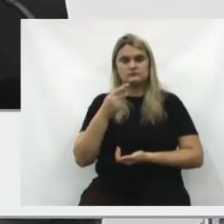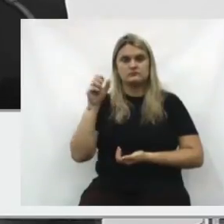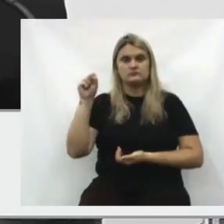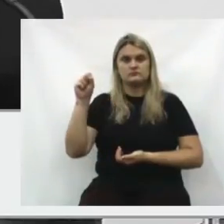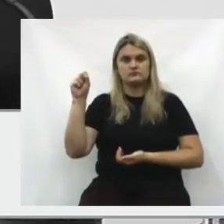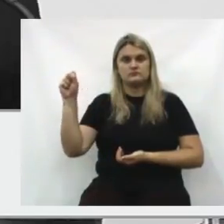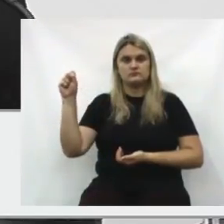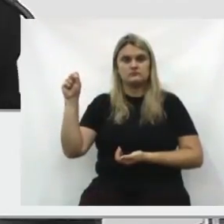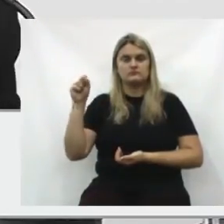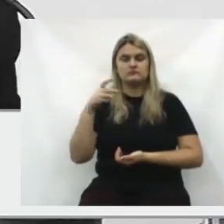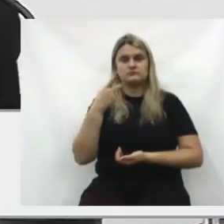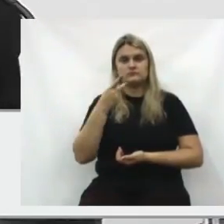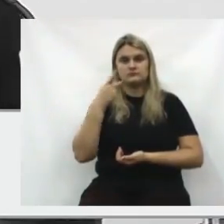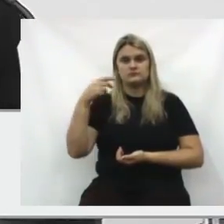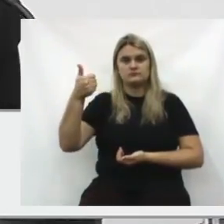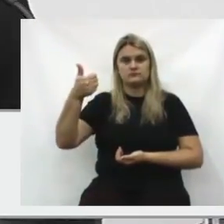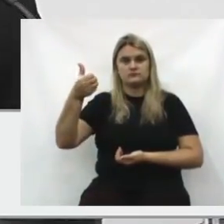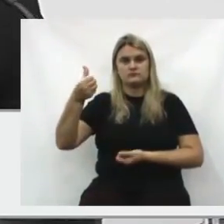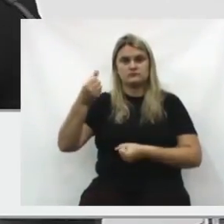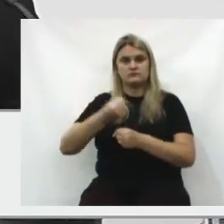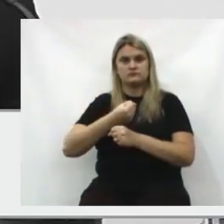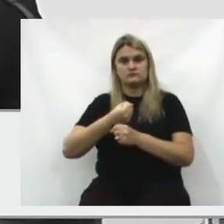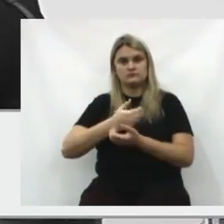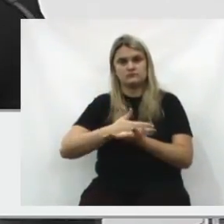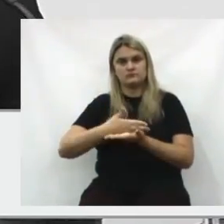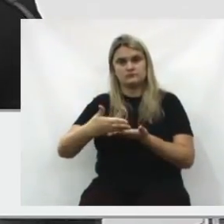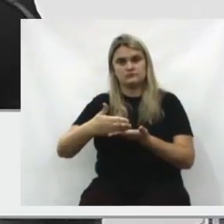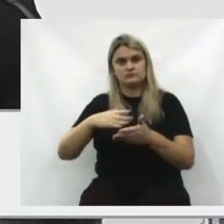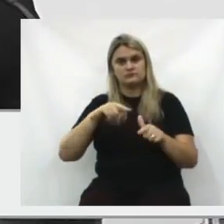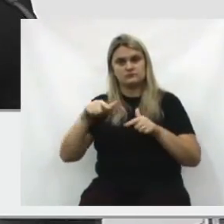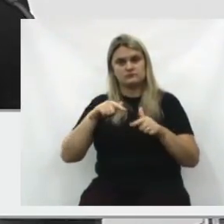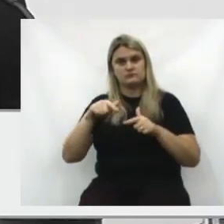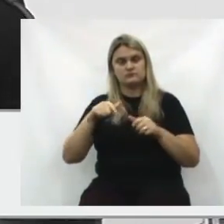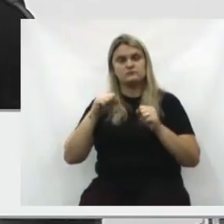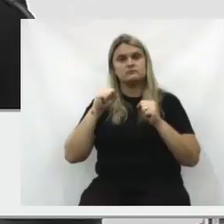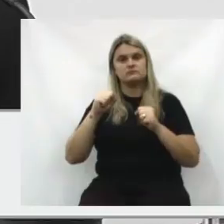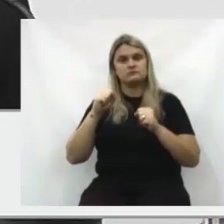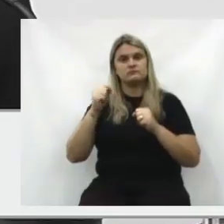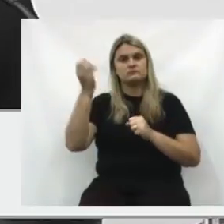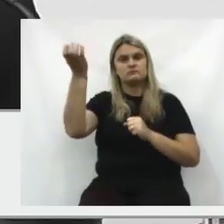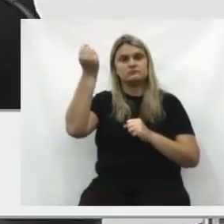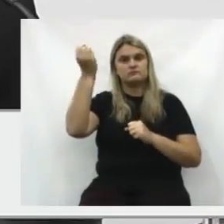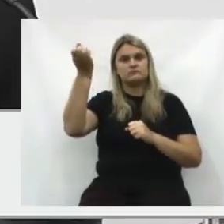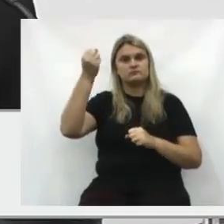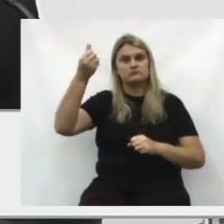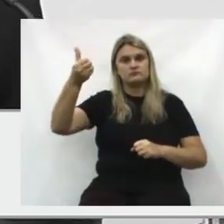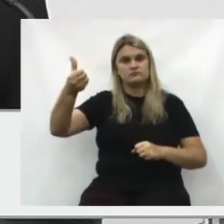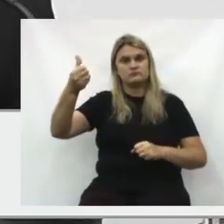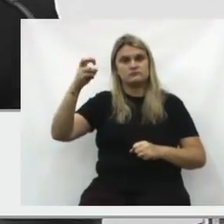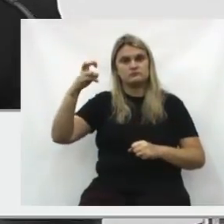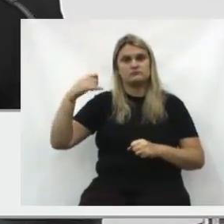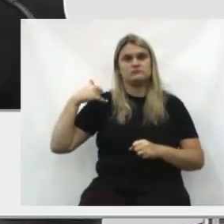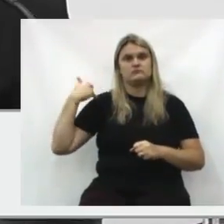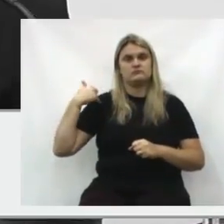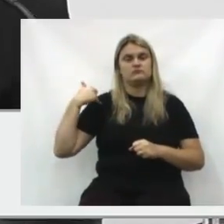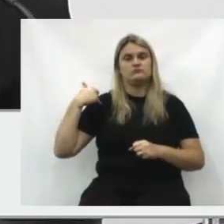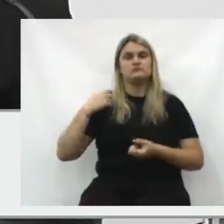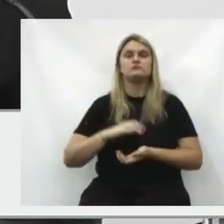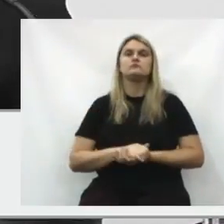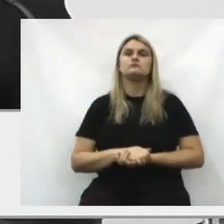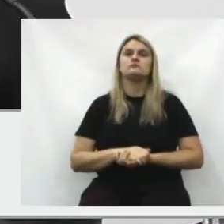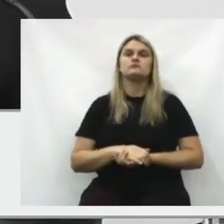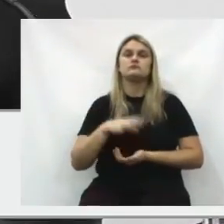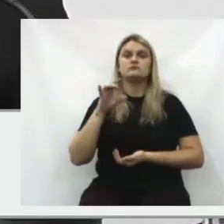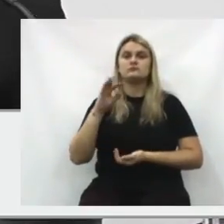ali, o Sassi falou, 16 anos de idade tem que começar a trabalhar para poder aposentar com